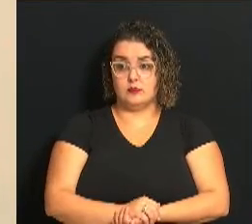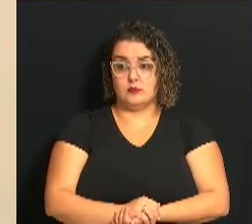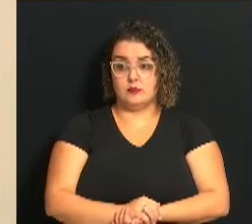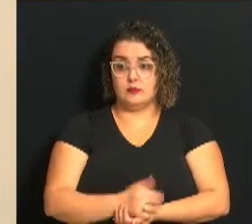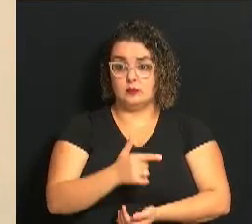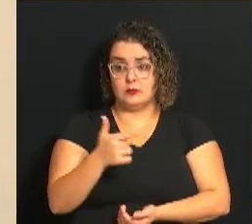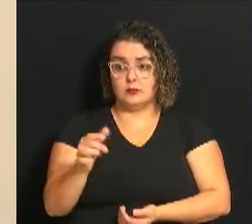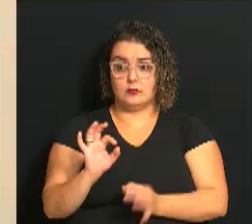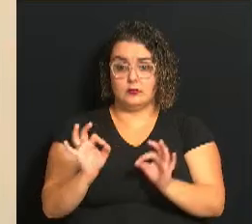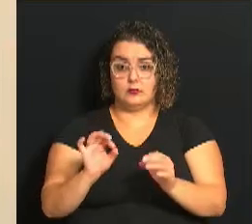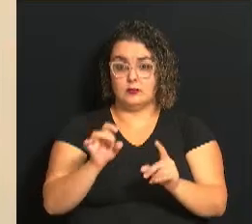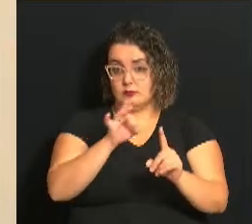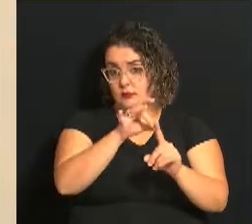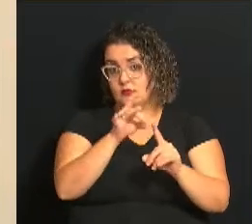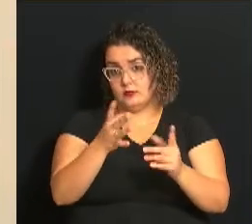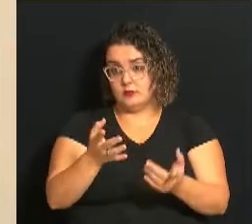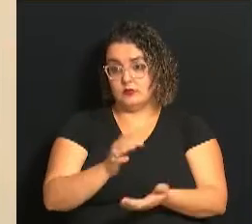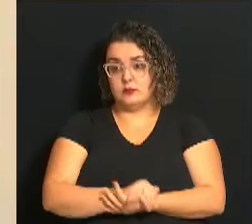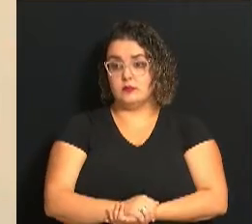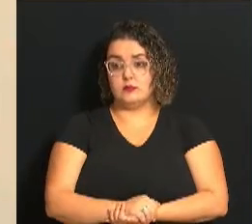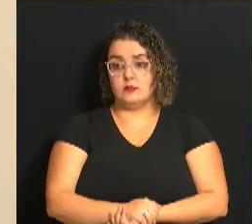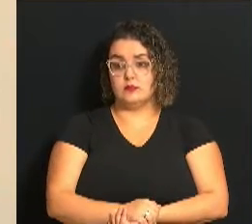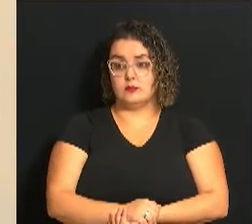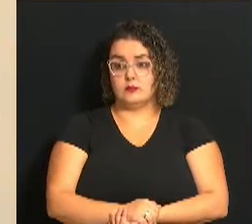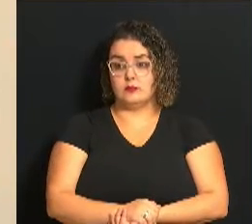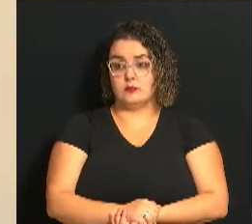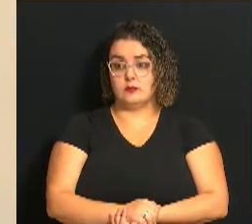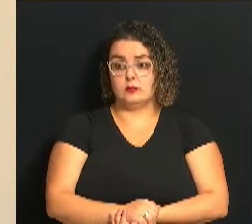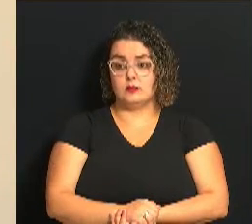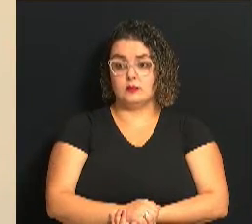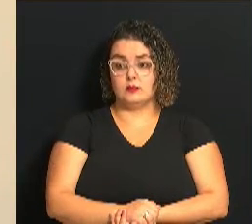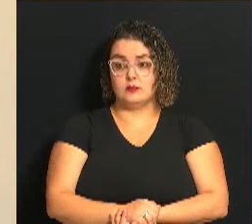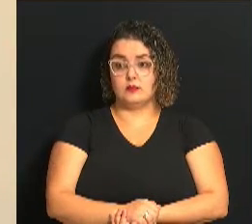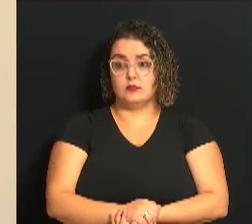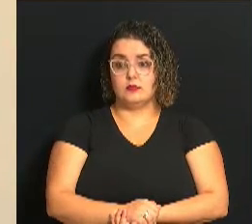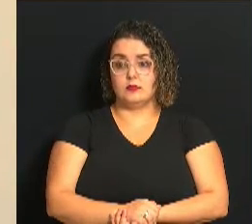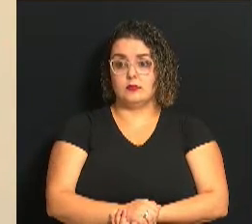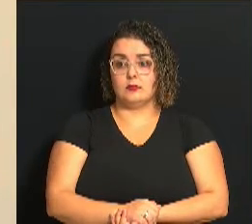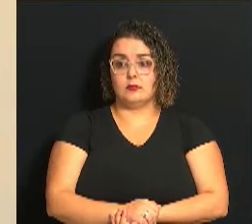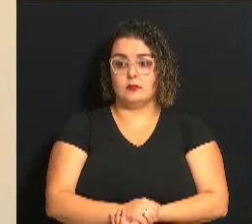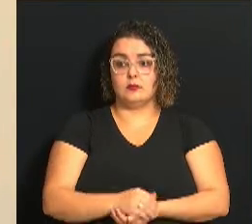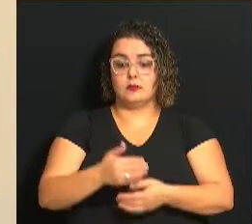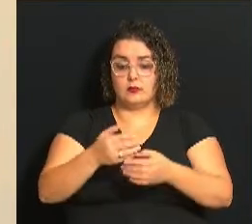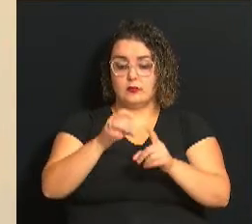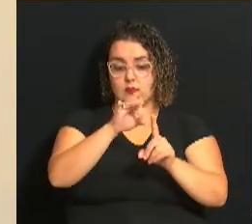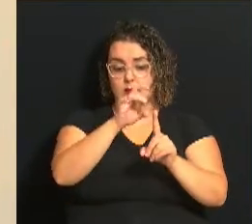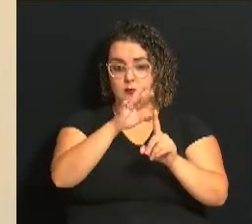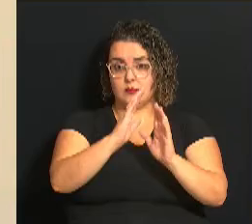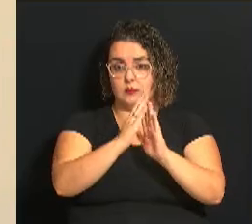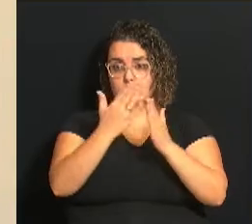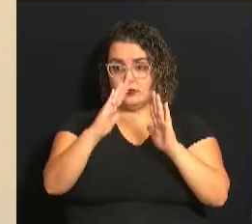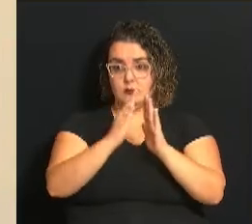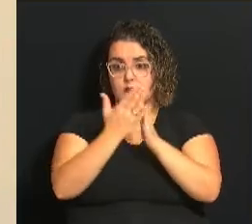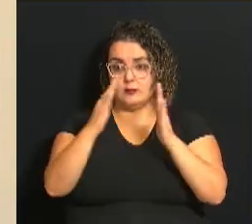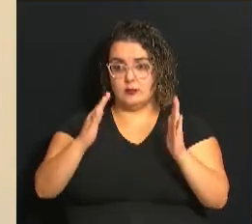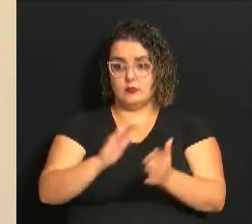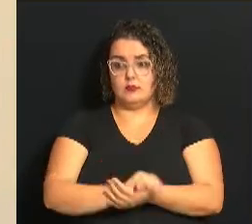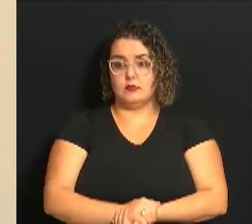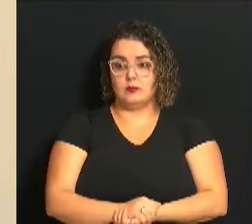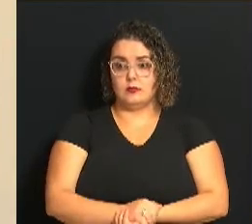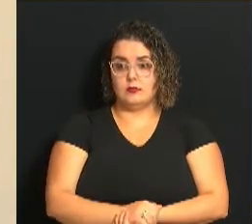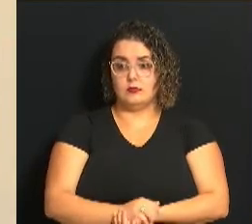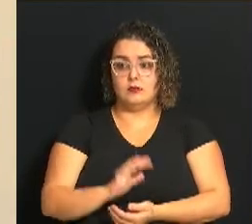Então, são específicos de áreas de vidros espelhados. Eu acho que a gente percorreu tudo,